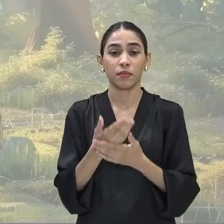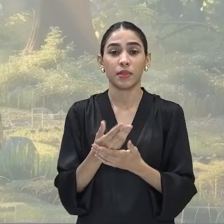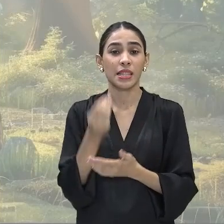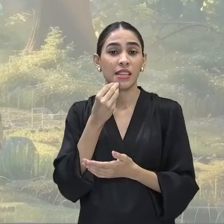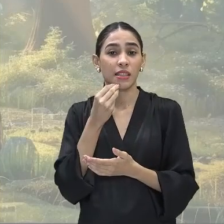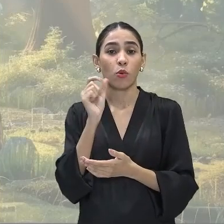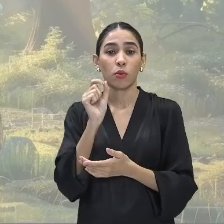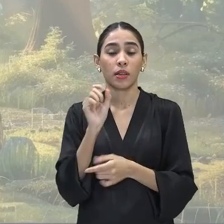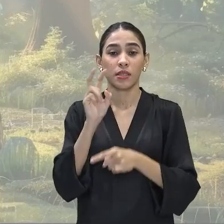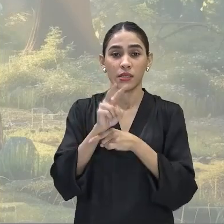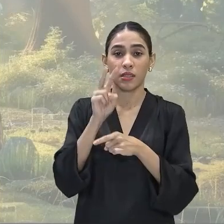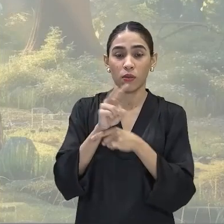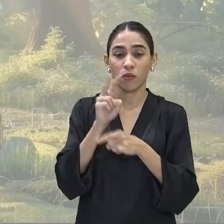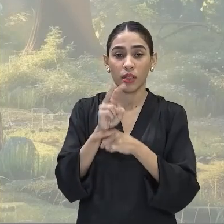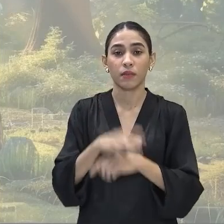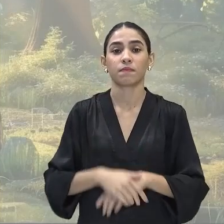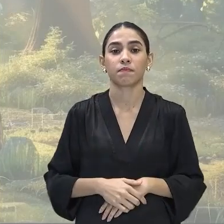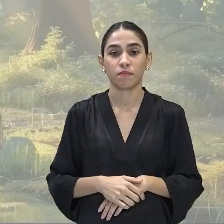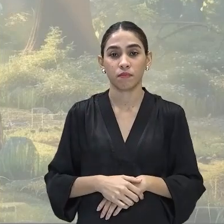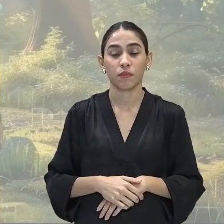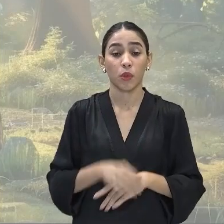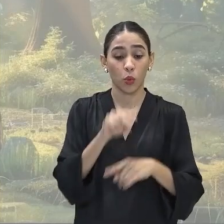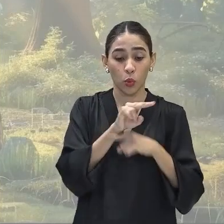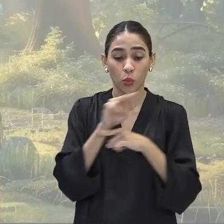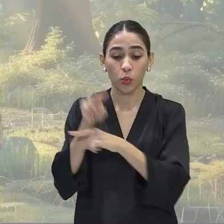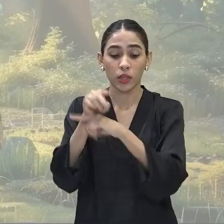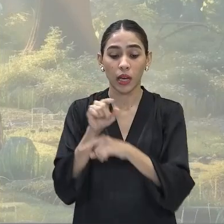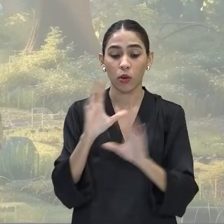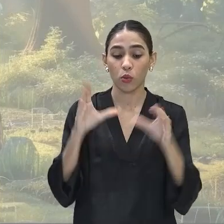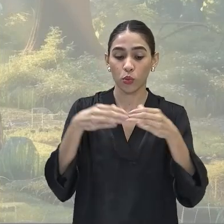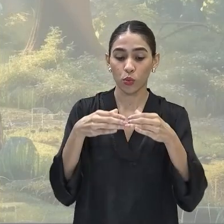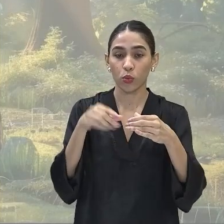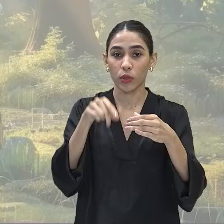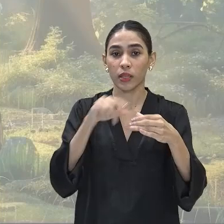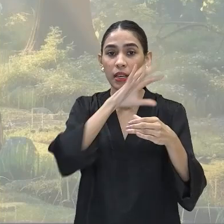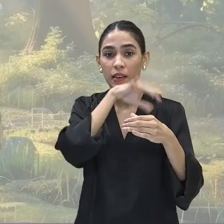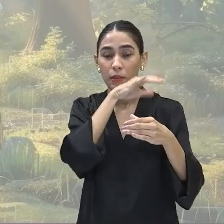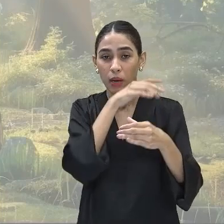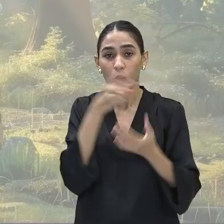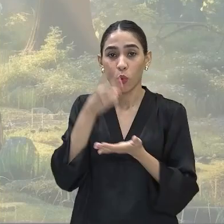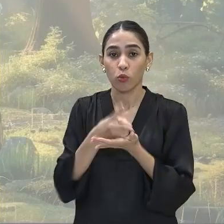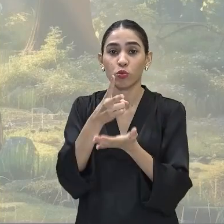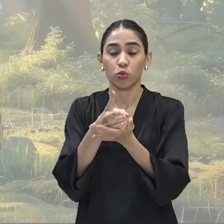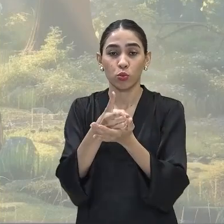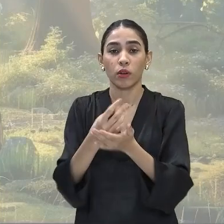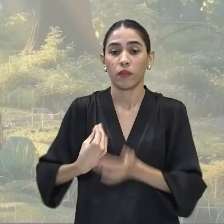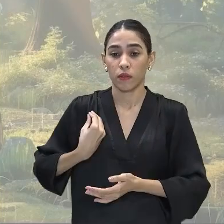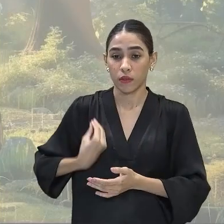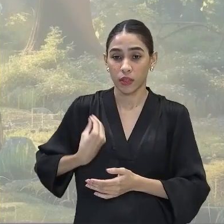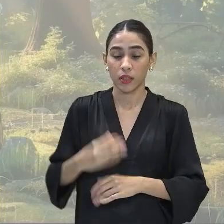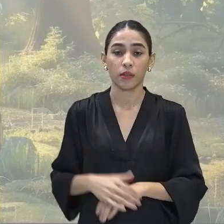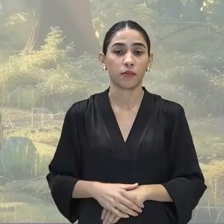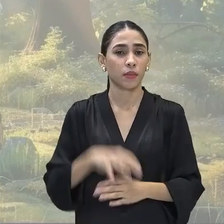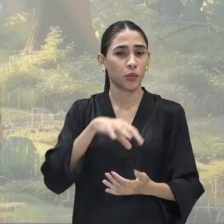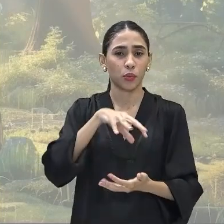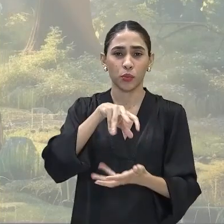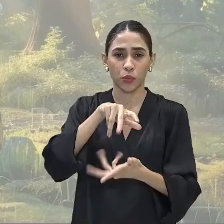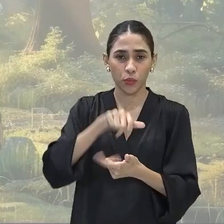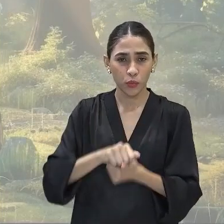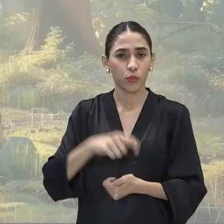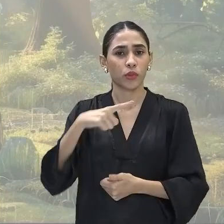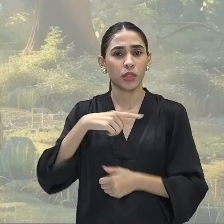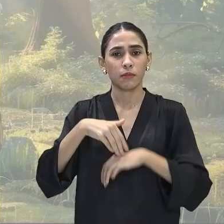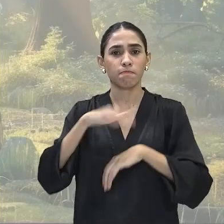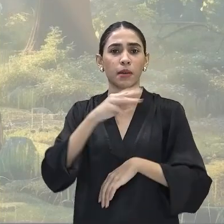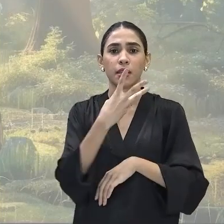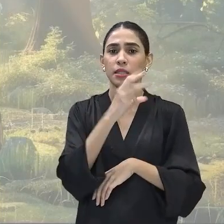essas áreas, de tentar garantir com que essas espécies continuem existindo. E no mundo todo esses hotspots existem, mais de